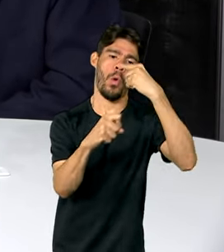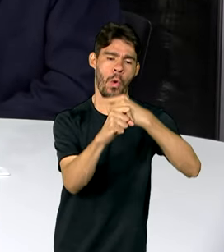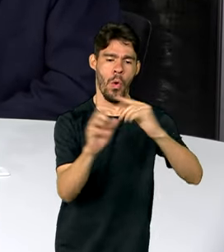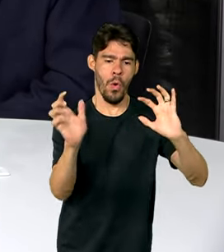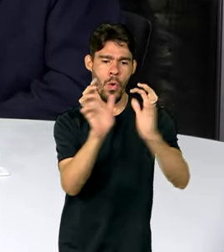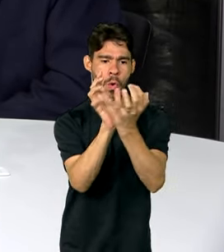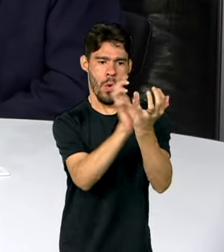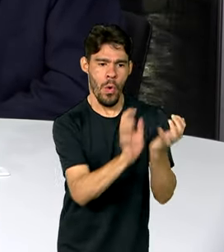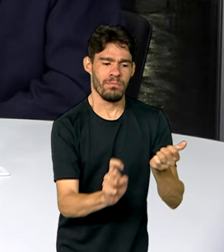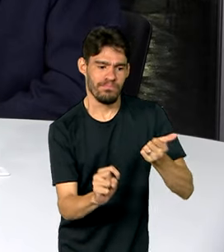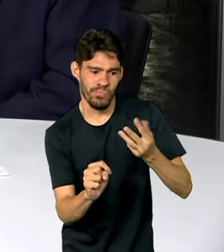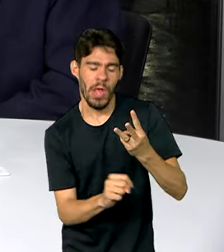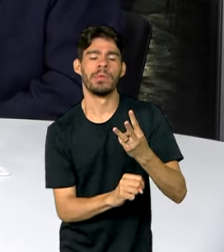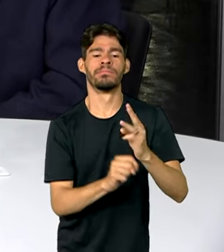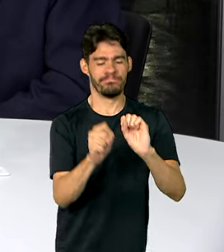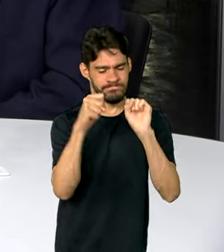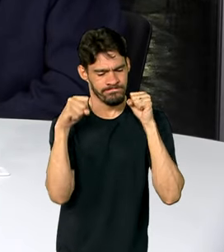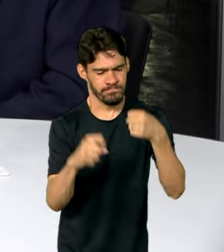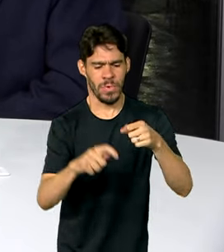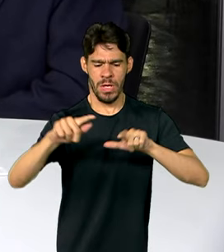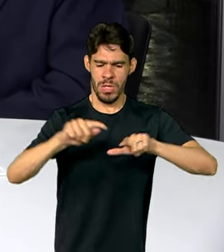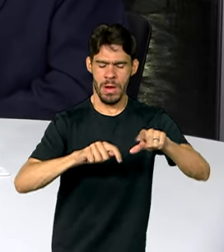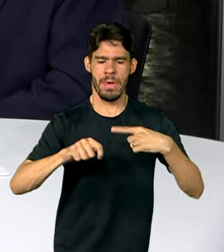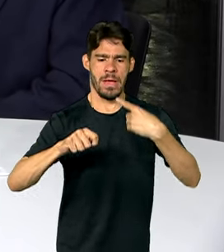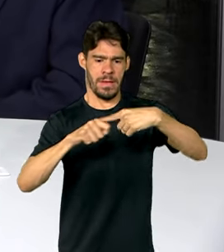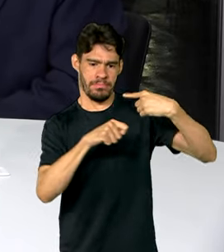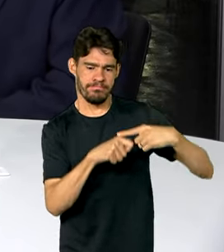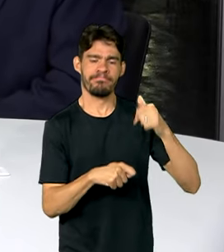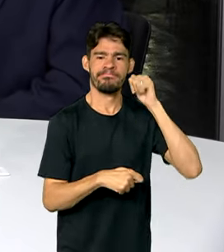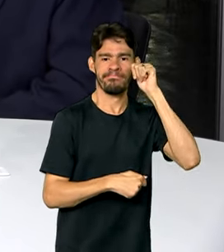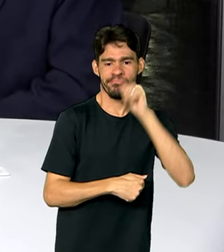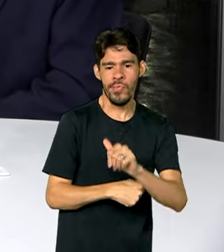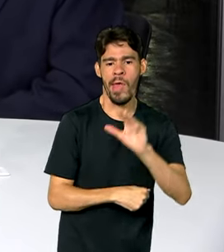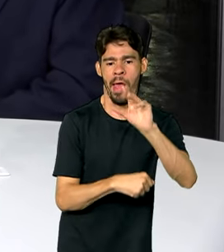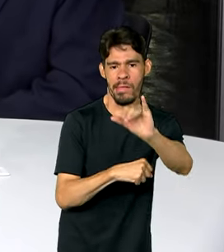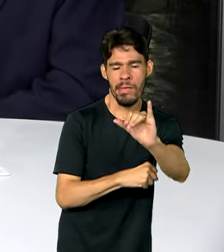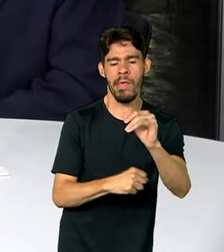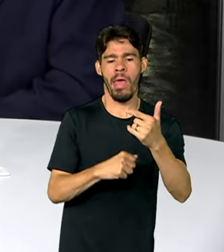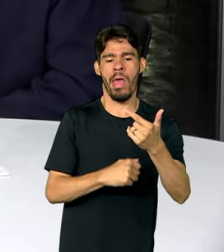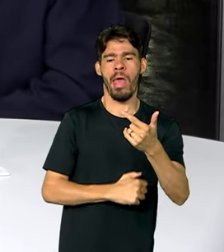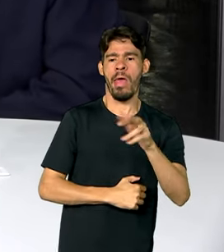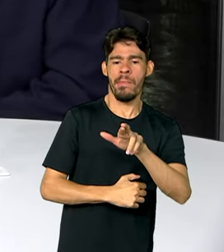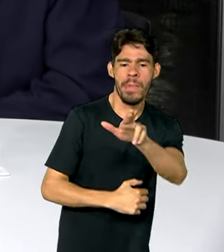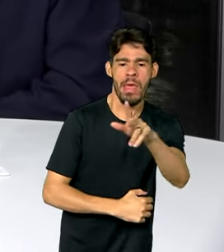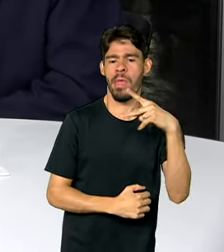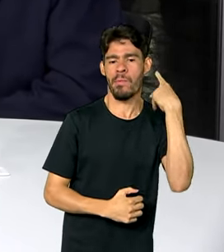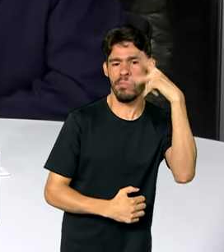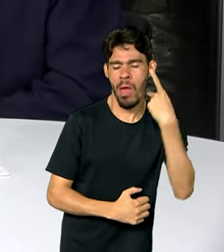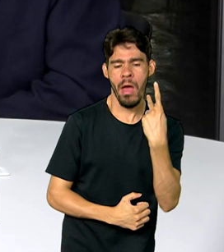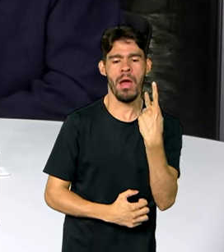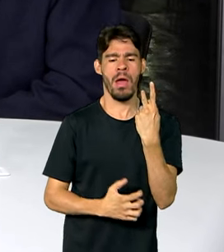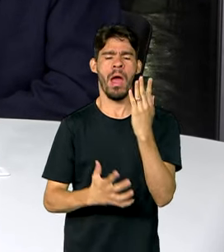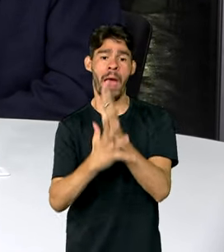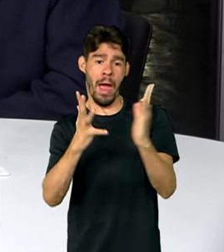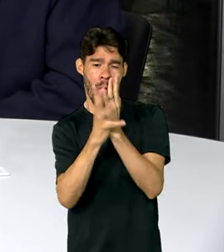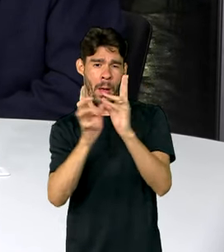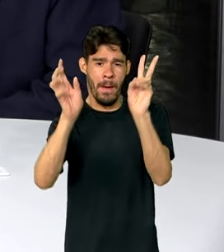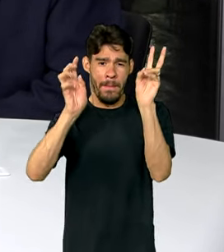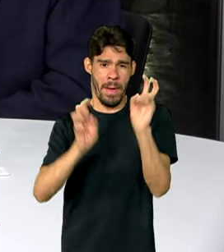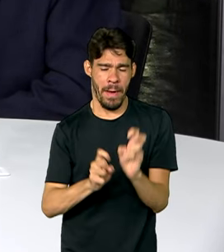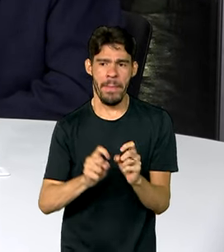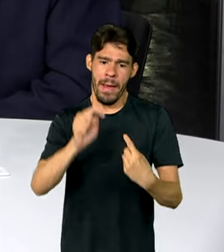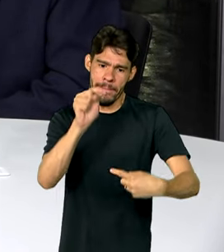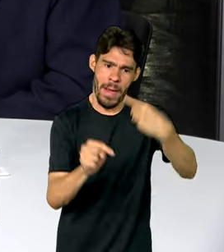13 grupos de engajamento. Trabalho, cidades, mulheres, ciência, o papel dos parlamentos foram alguns dos temas que